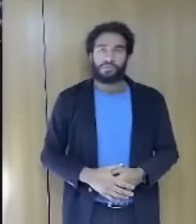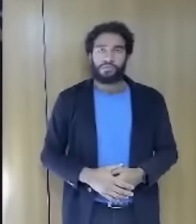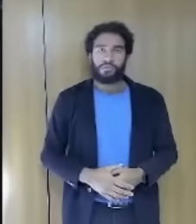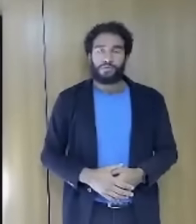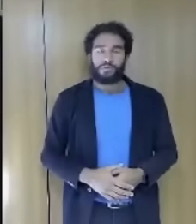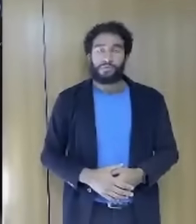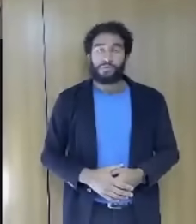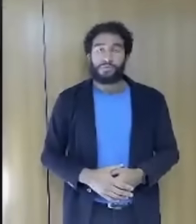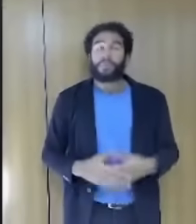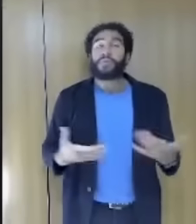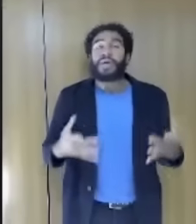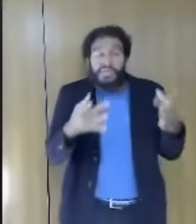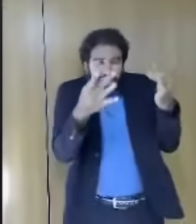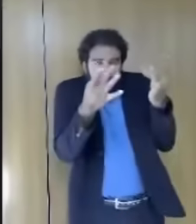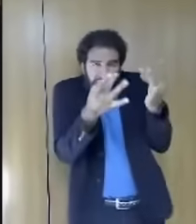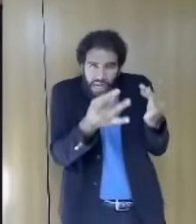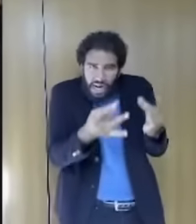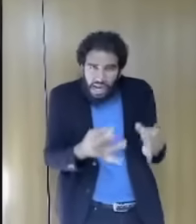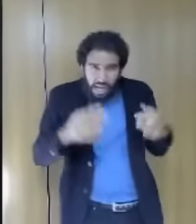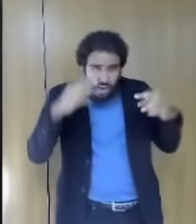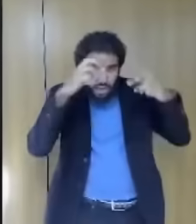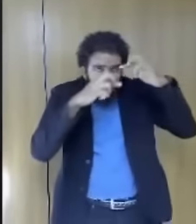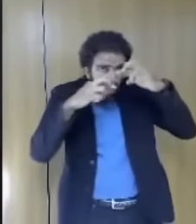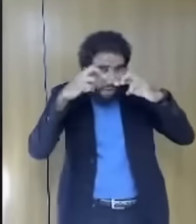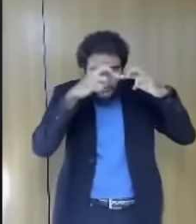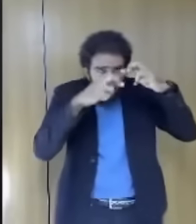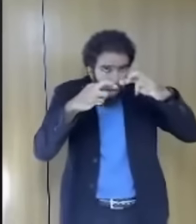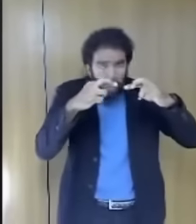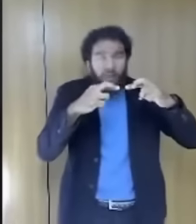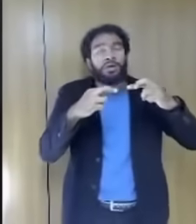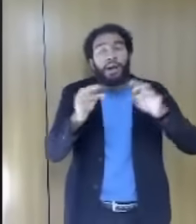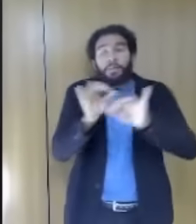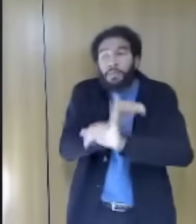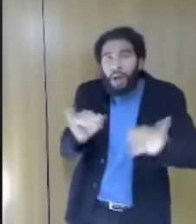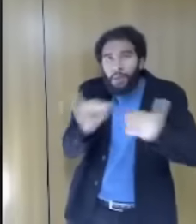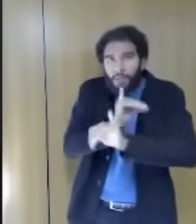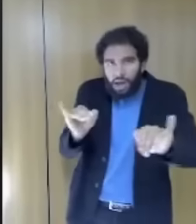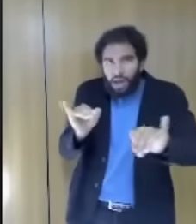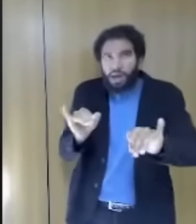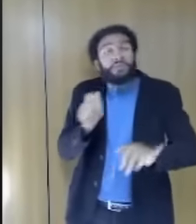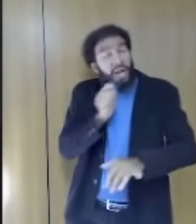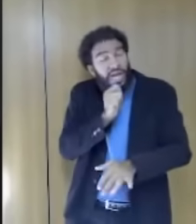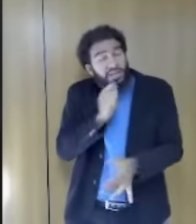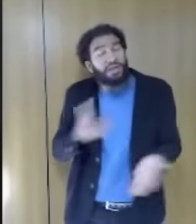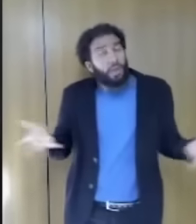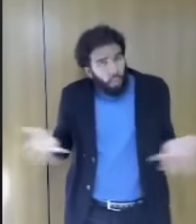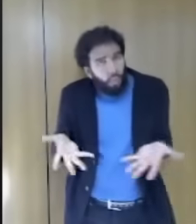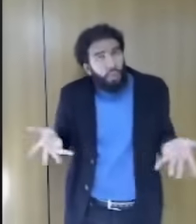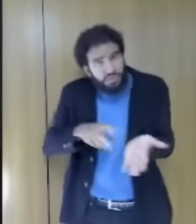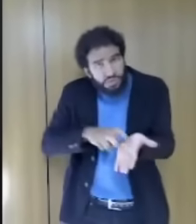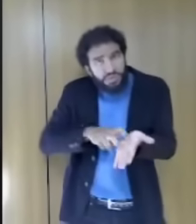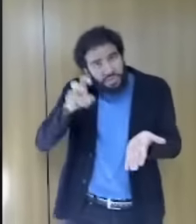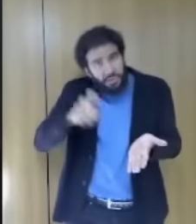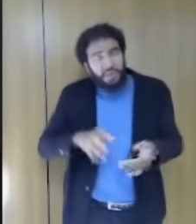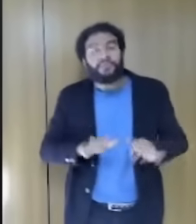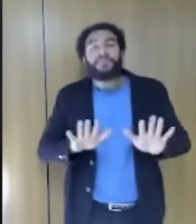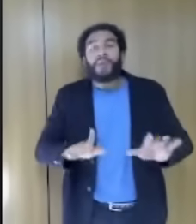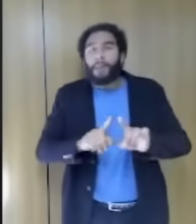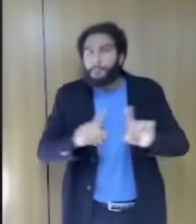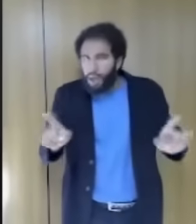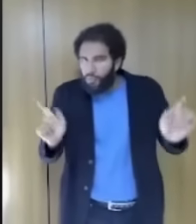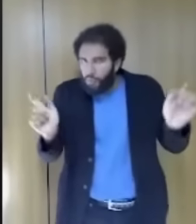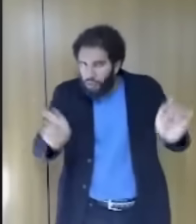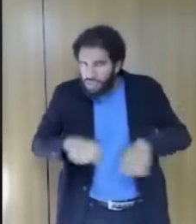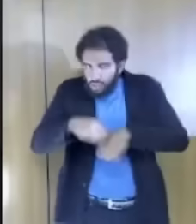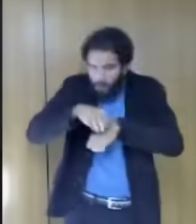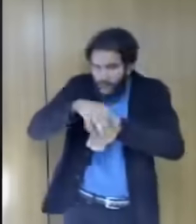Os maiores detalhes da operação devem ser divulgados ainda nessa manhã pela nossa equipe, mas o que eu já poderia